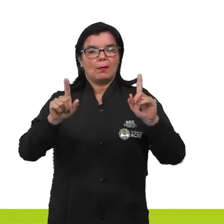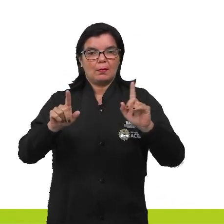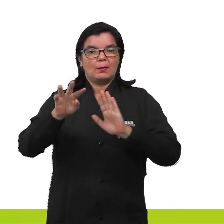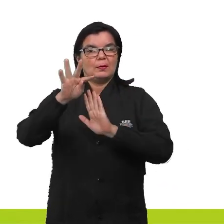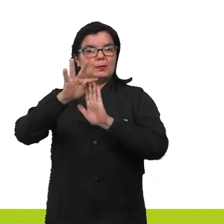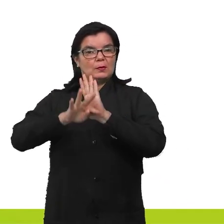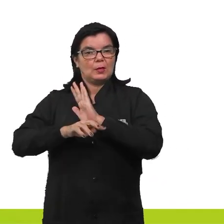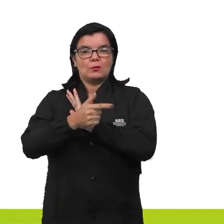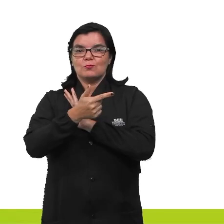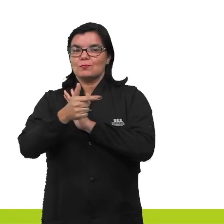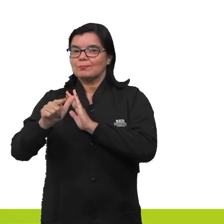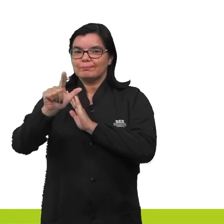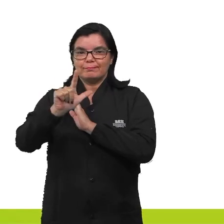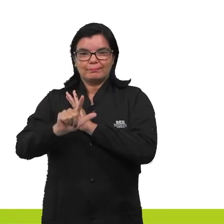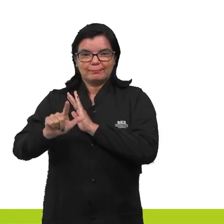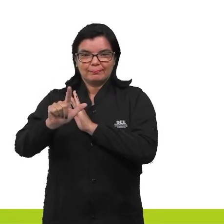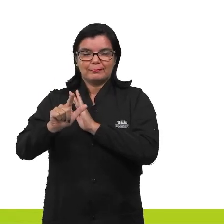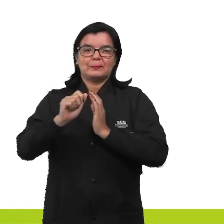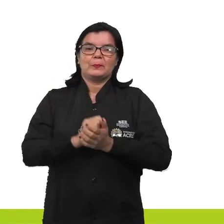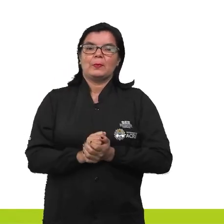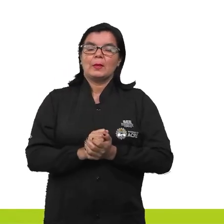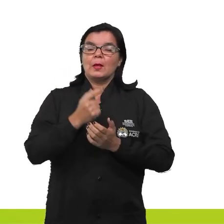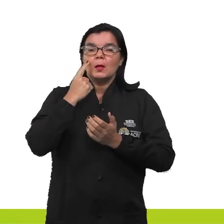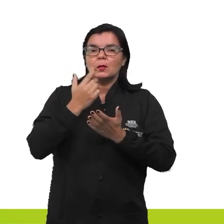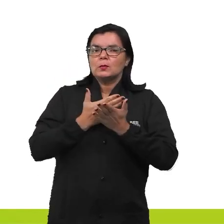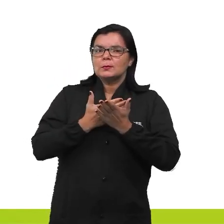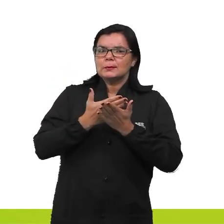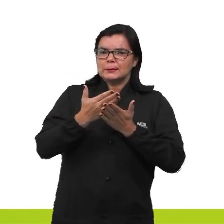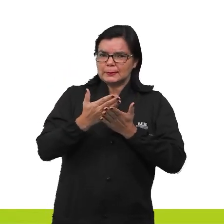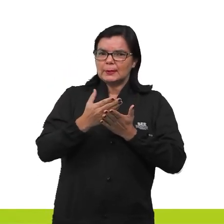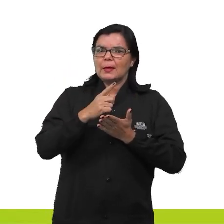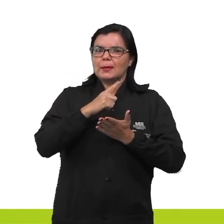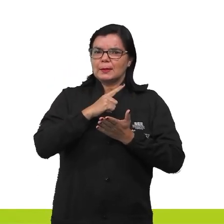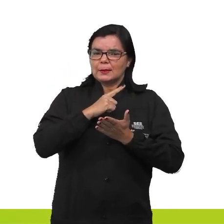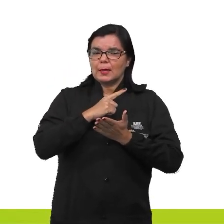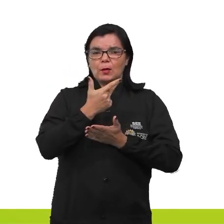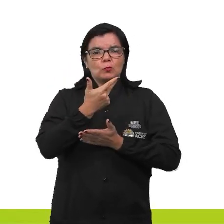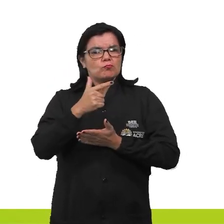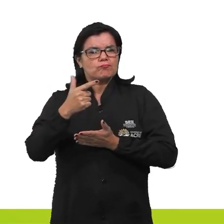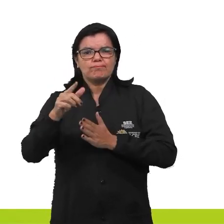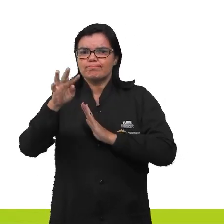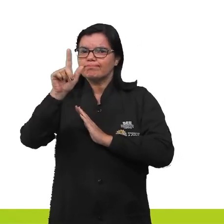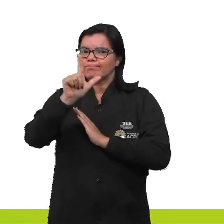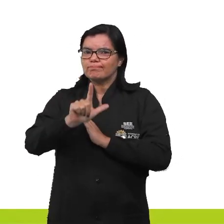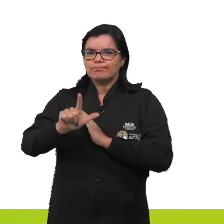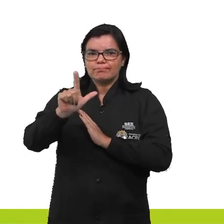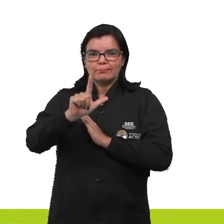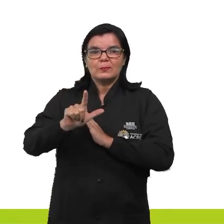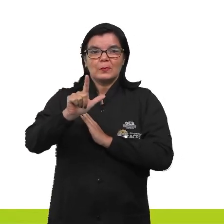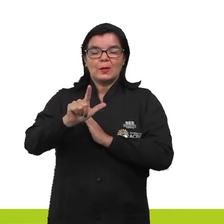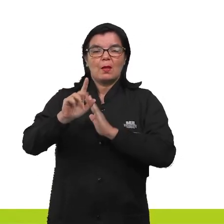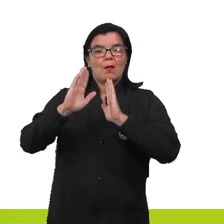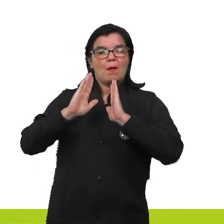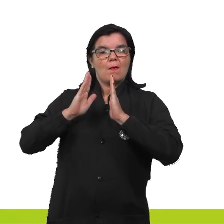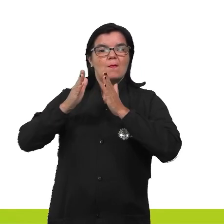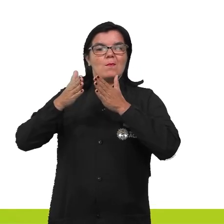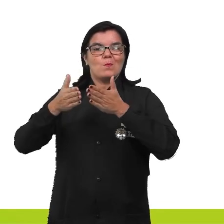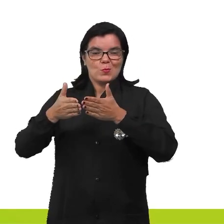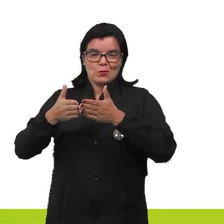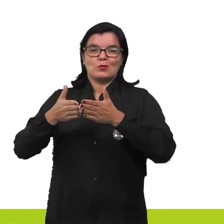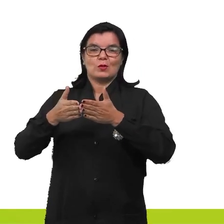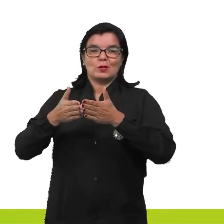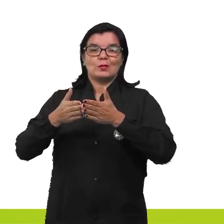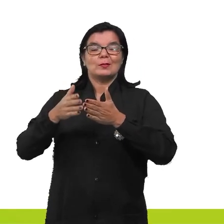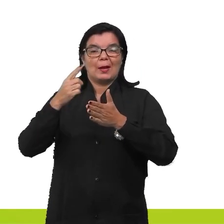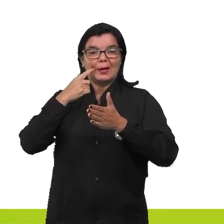o texto não literário. Inicialmente aí nós temos o texto não literário. Esse prioriza a